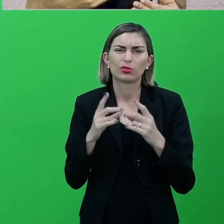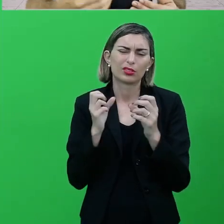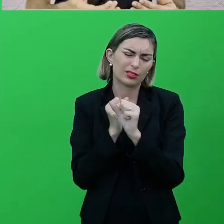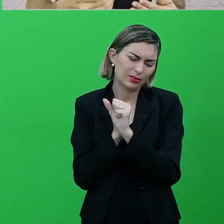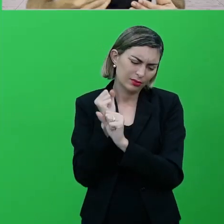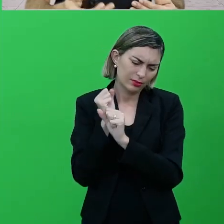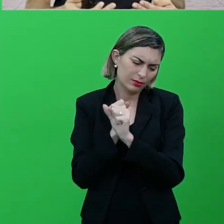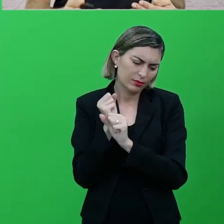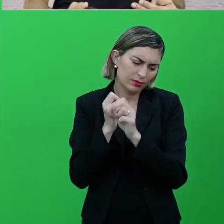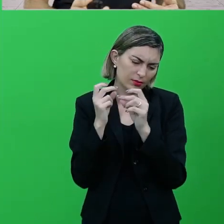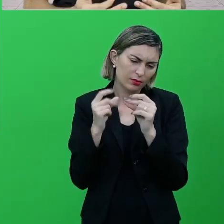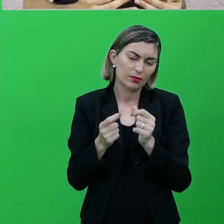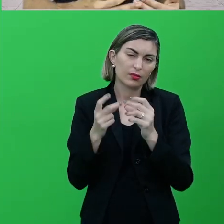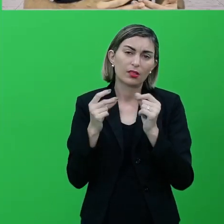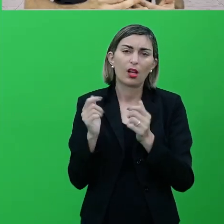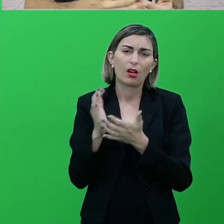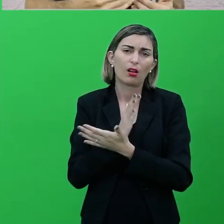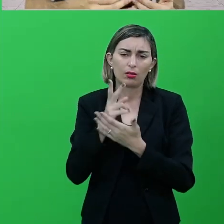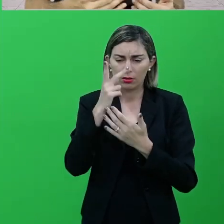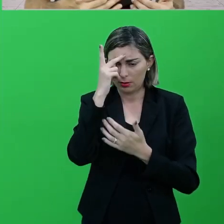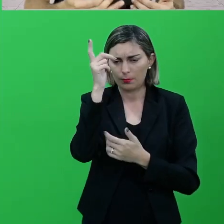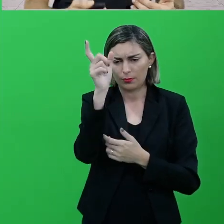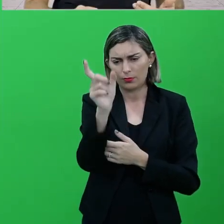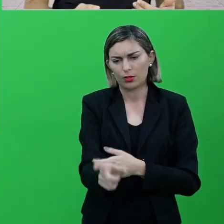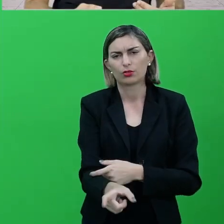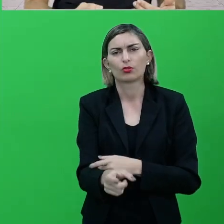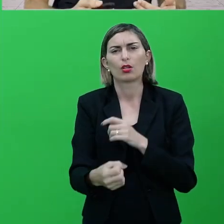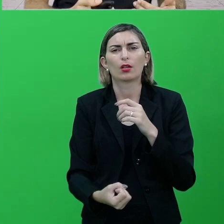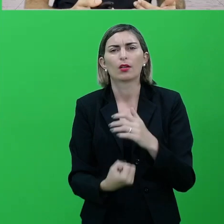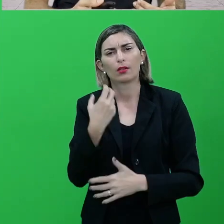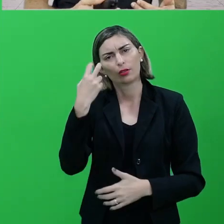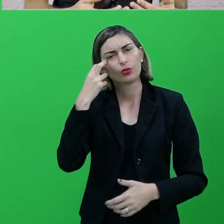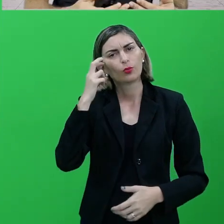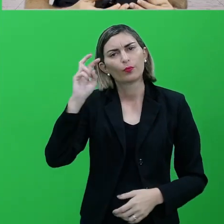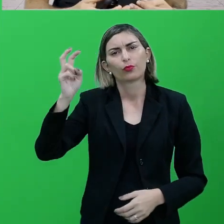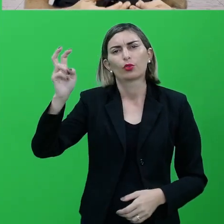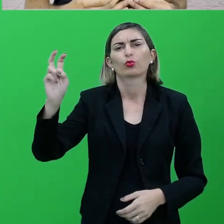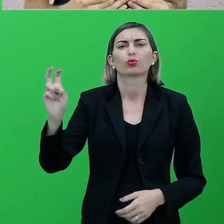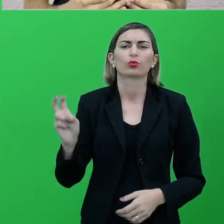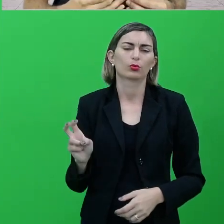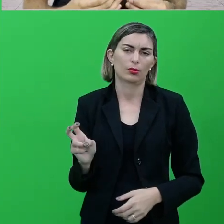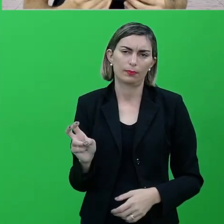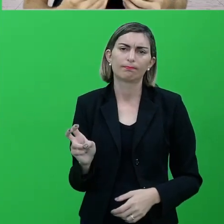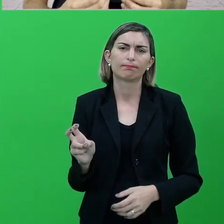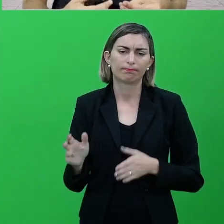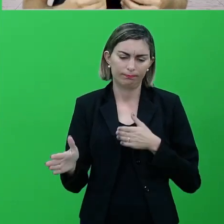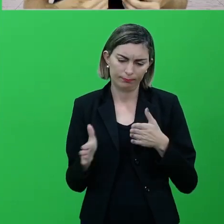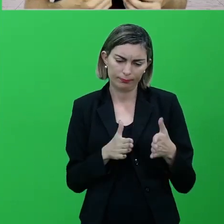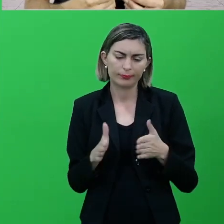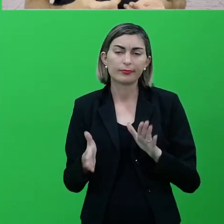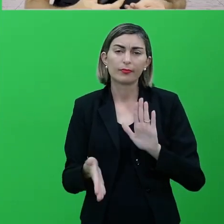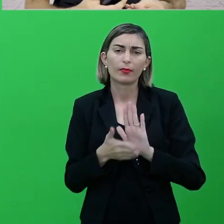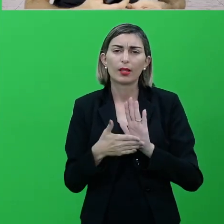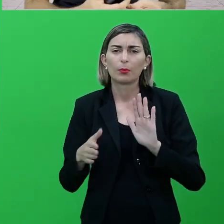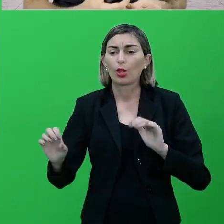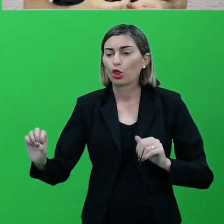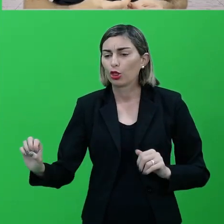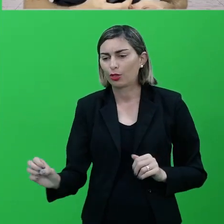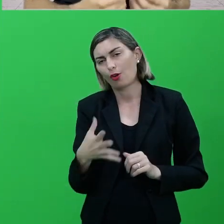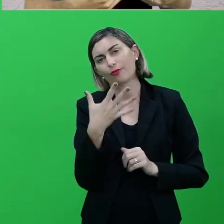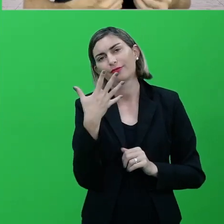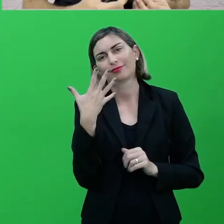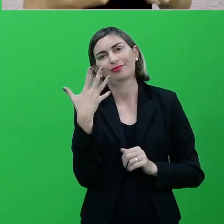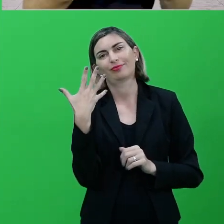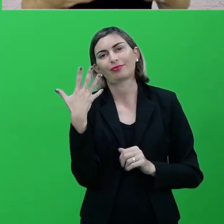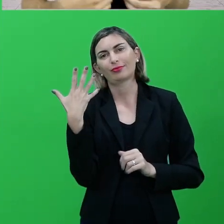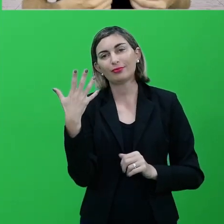com isso, algumas dessas pessoas elas vão criando determinada cultura, né? E no momento em que se propõe uma inovação